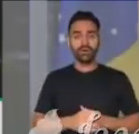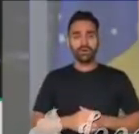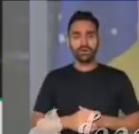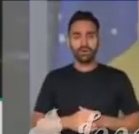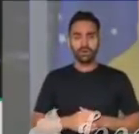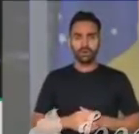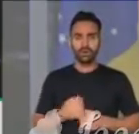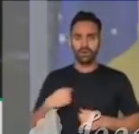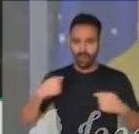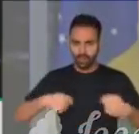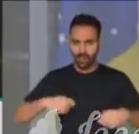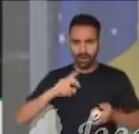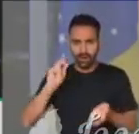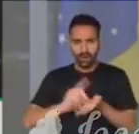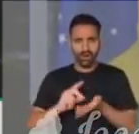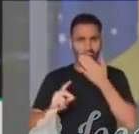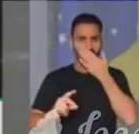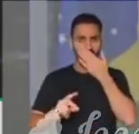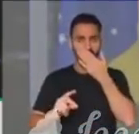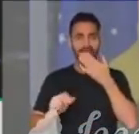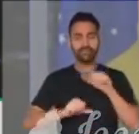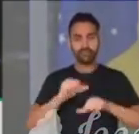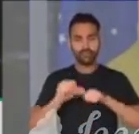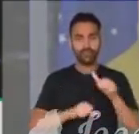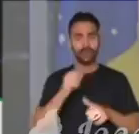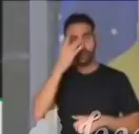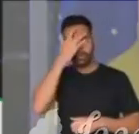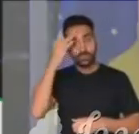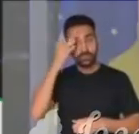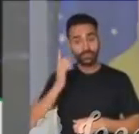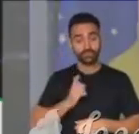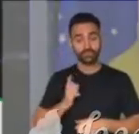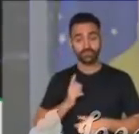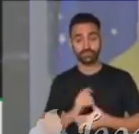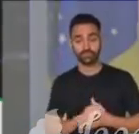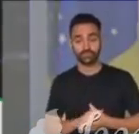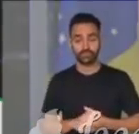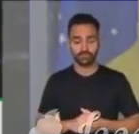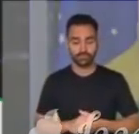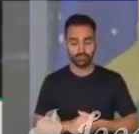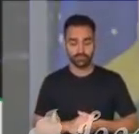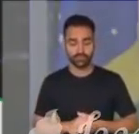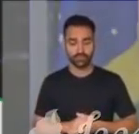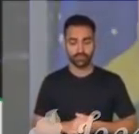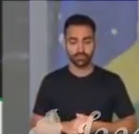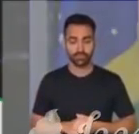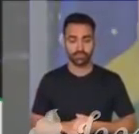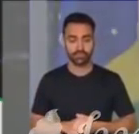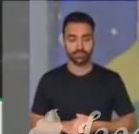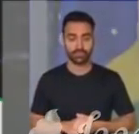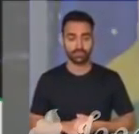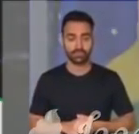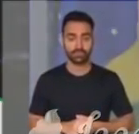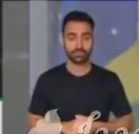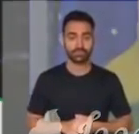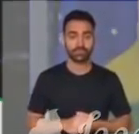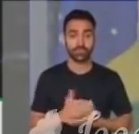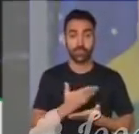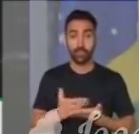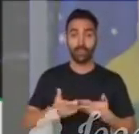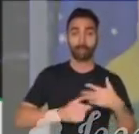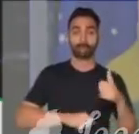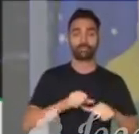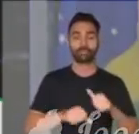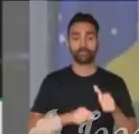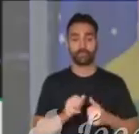sim têm que ser uma mudança. São pessoas que carregam uma tocha de início de mudança.